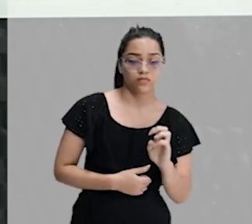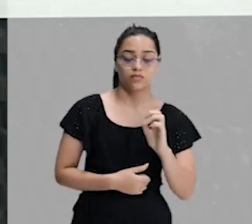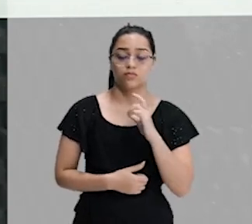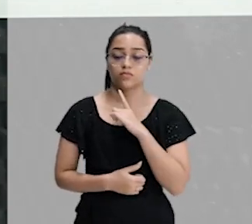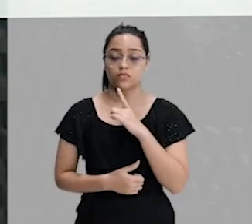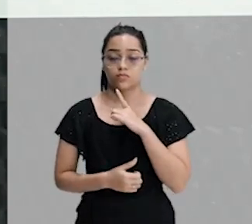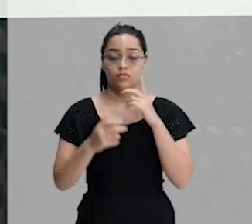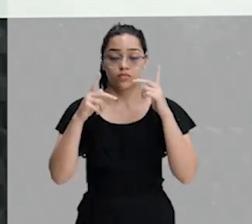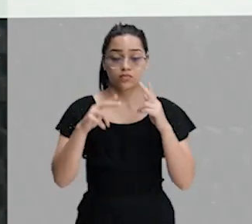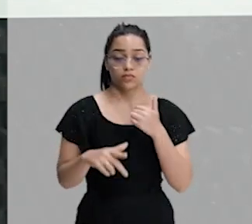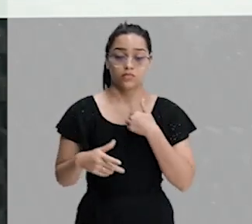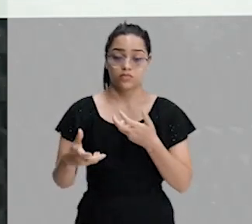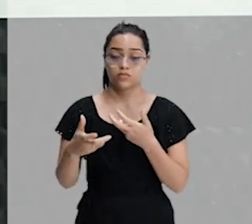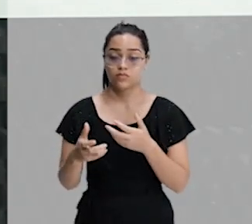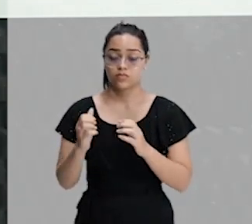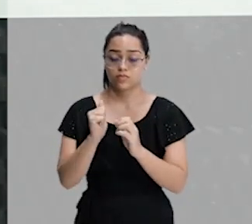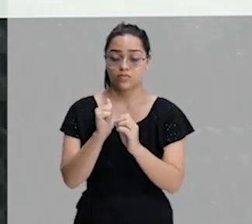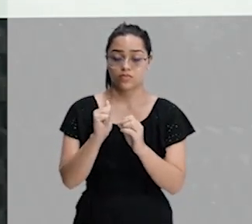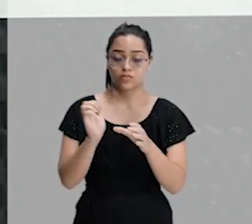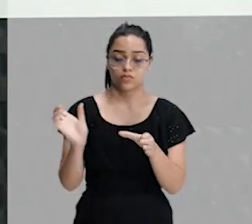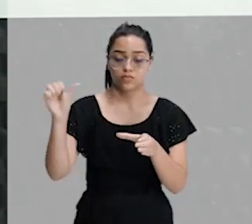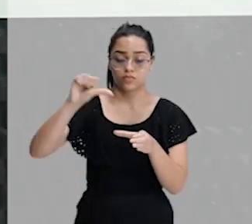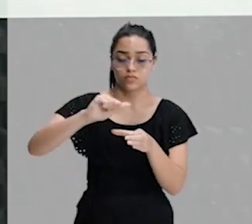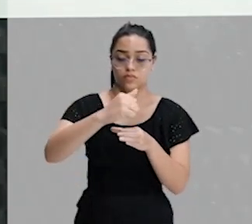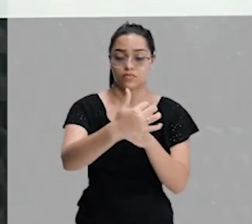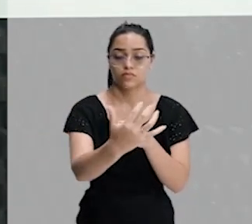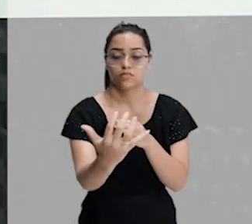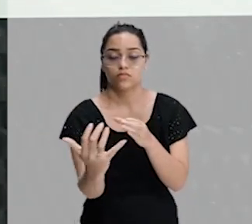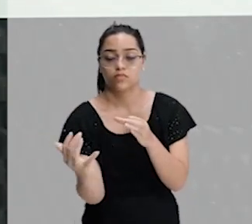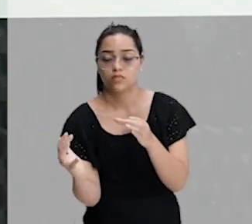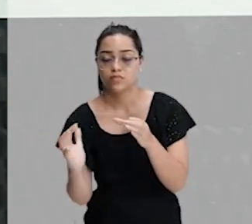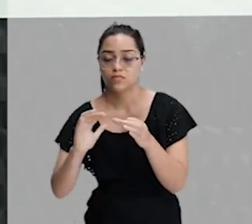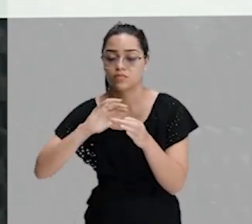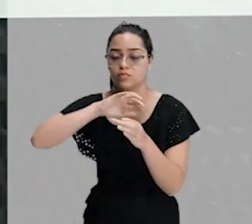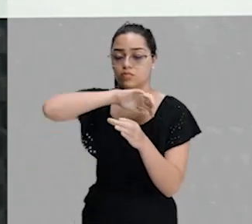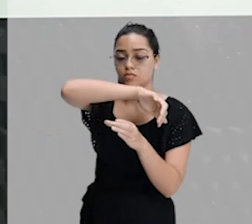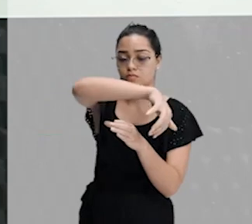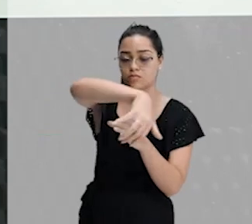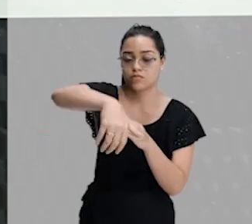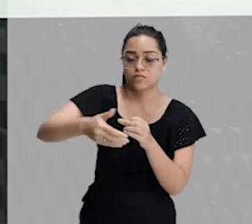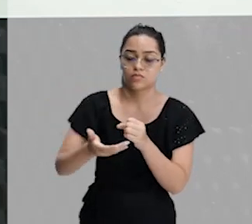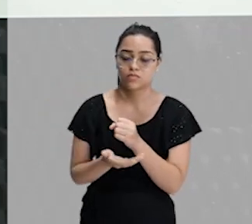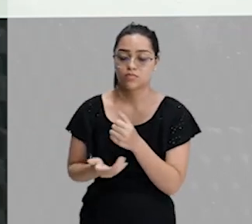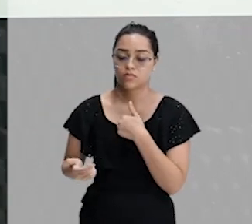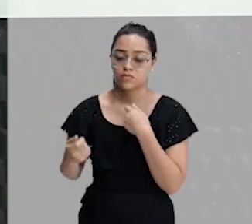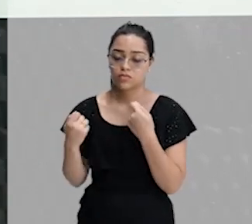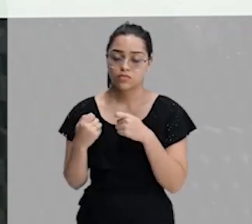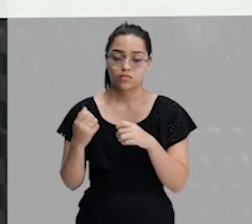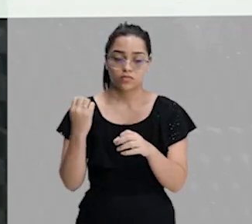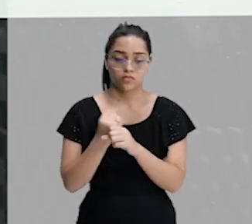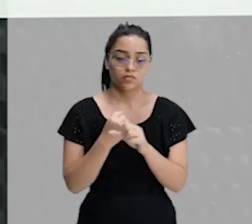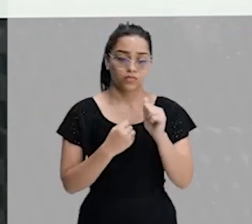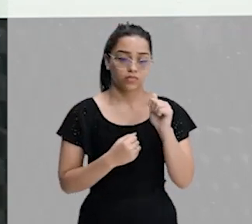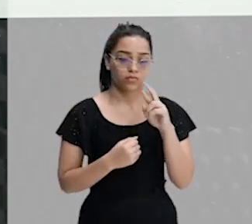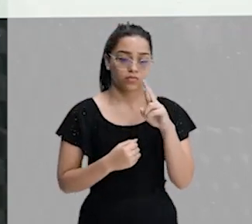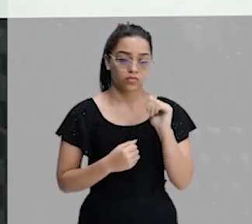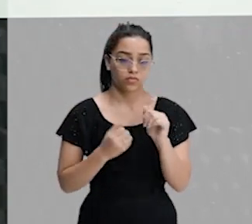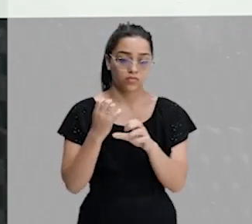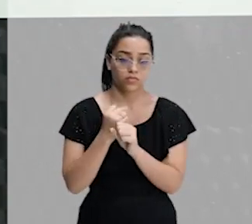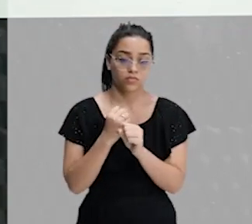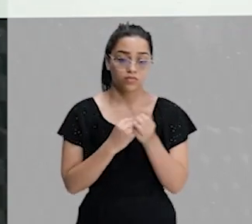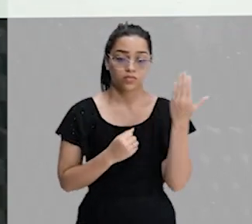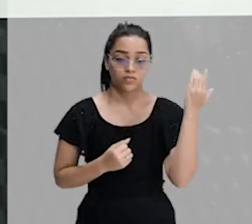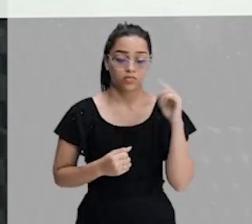Certo? Assim como se eu quiser revestir a lateral desse cilindro e as bases, eu preciso calcular a sua área. Então, na aula passada, a